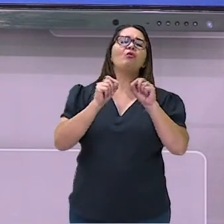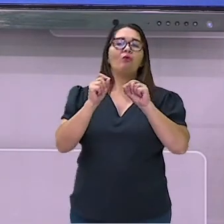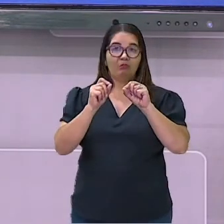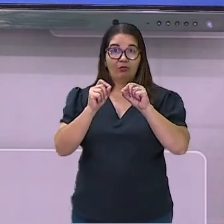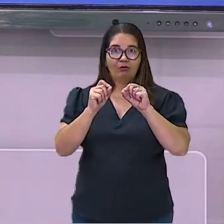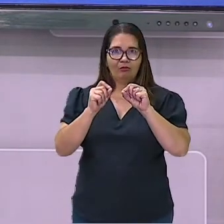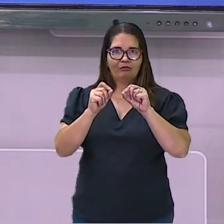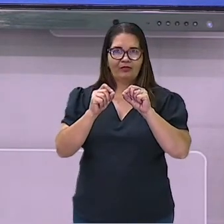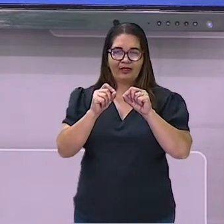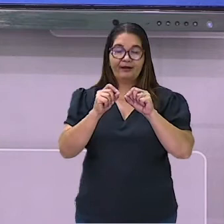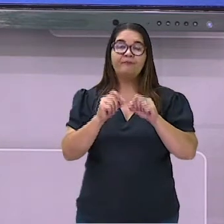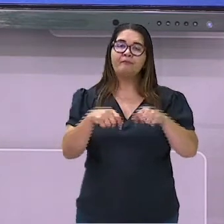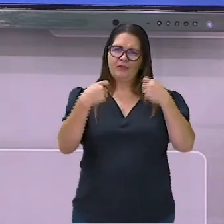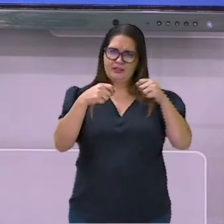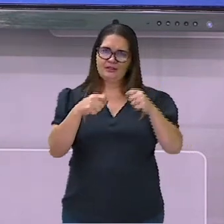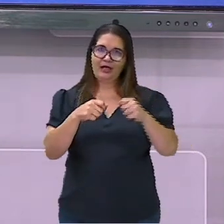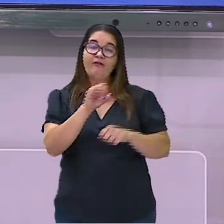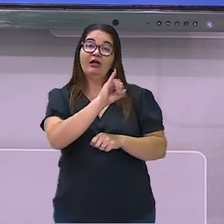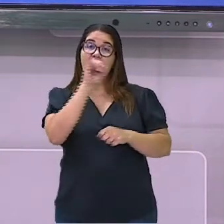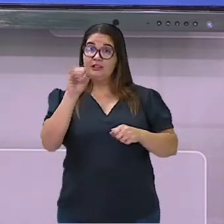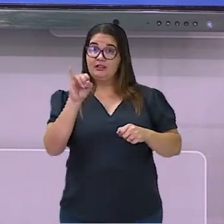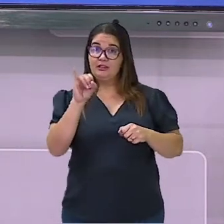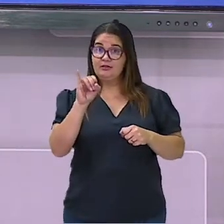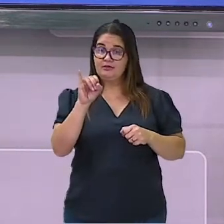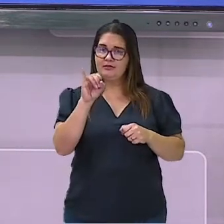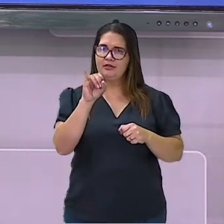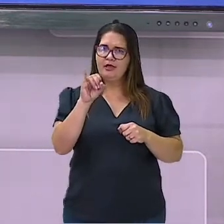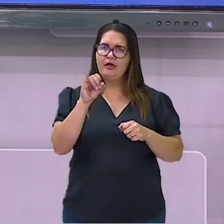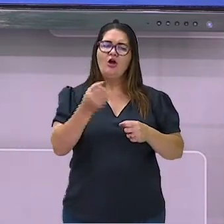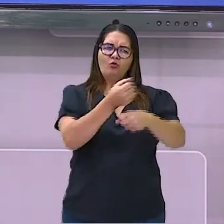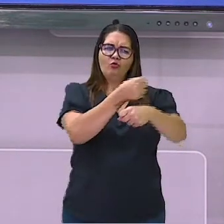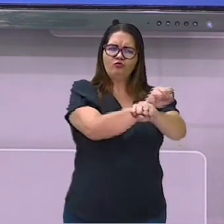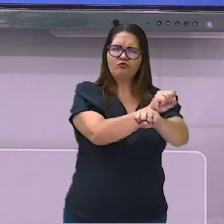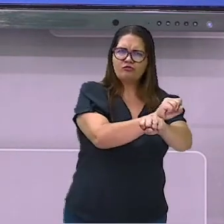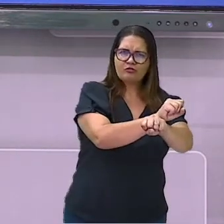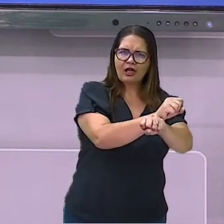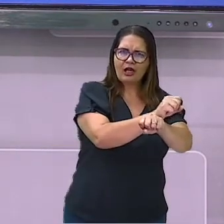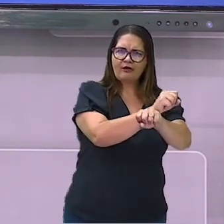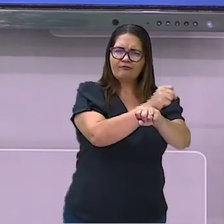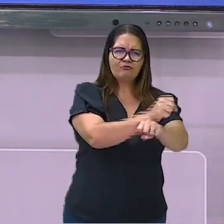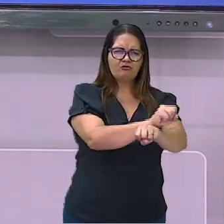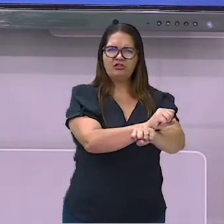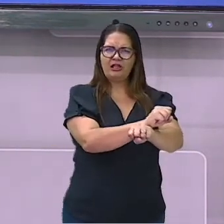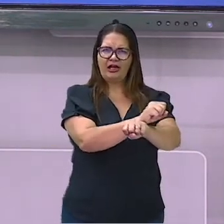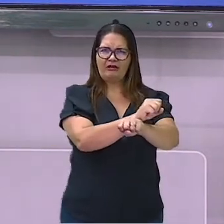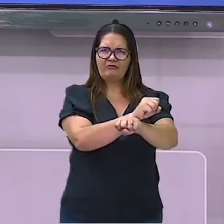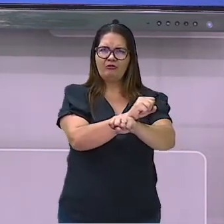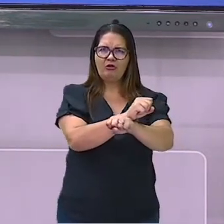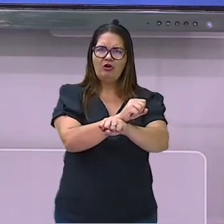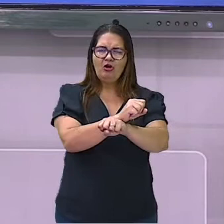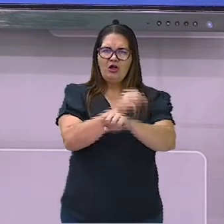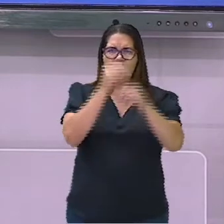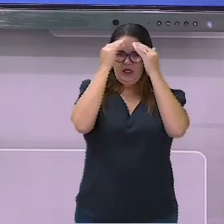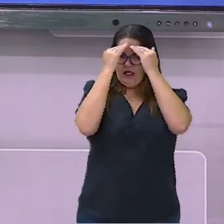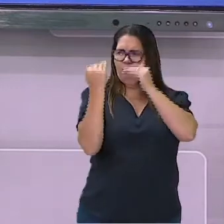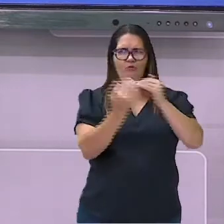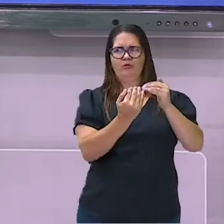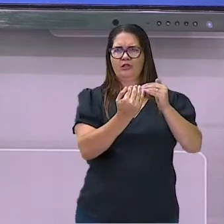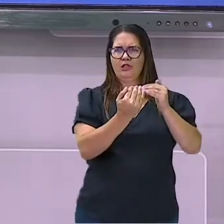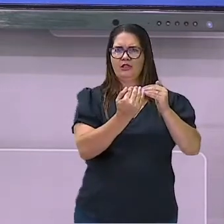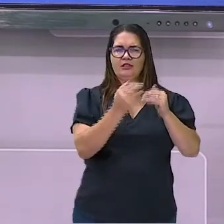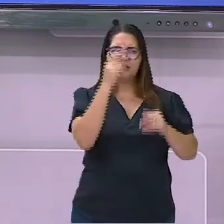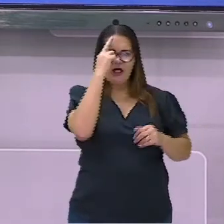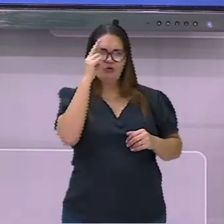exemplo aos demais, quando desobedeciam e também por qualquer coisa. Deu a